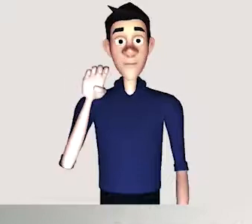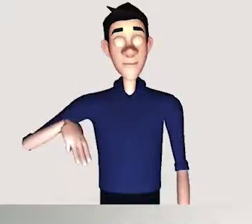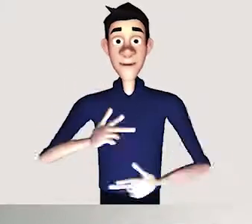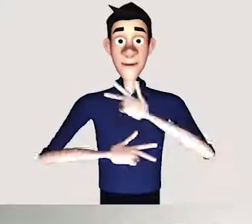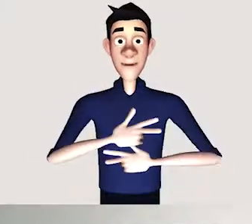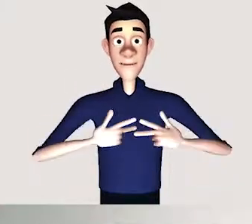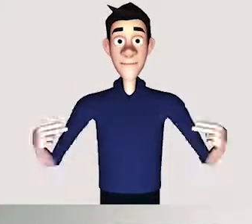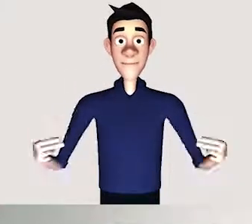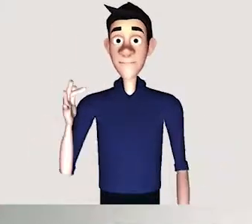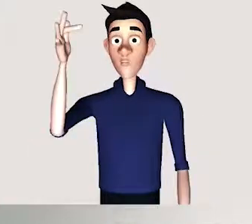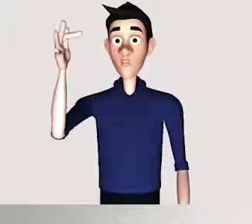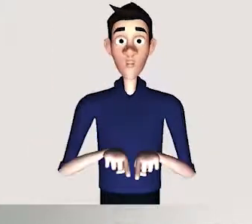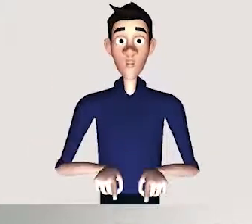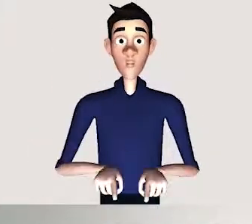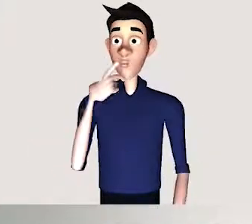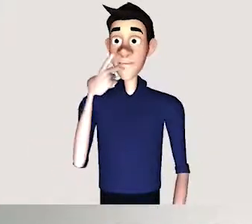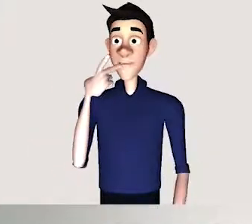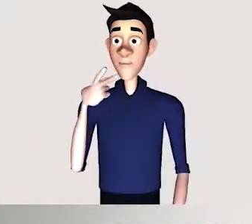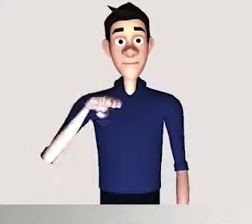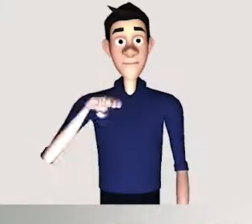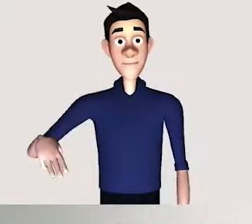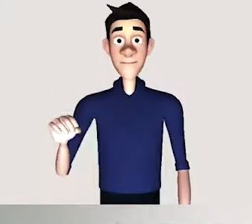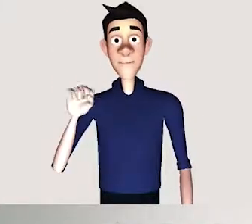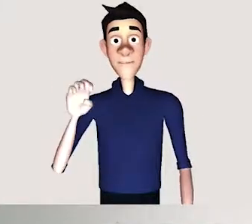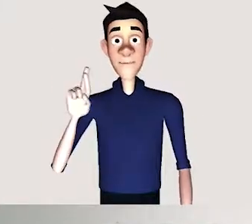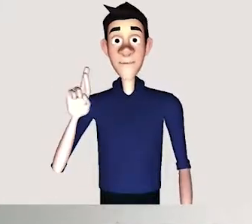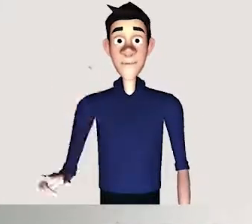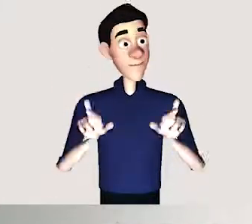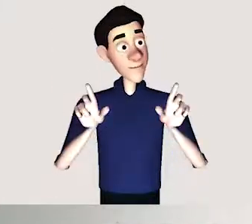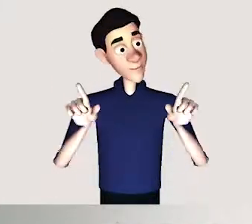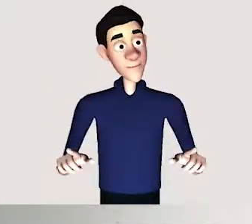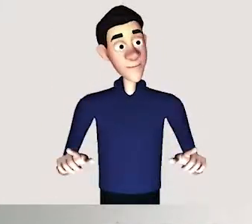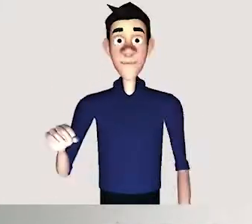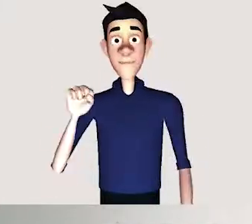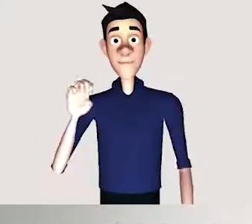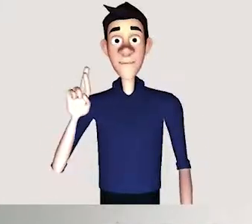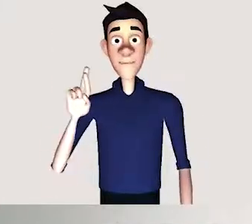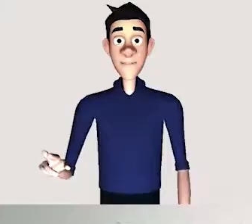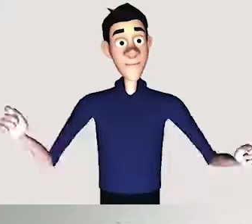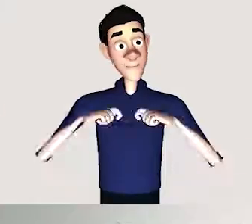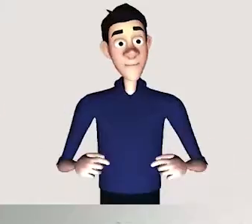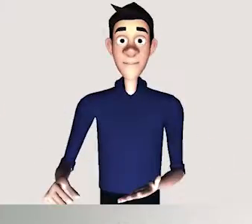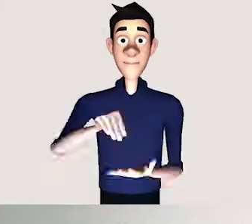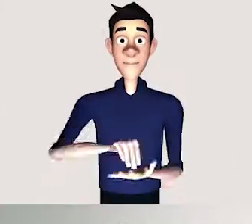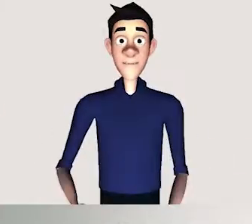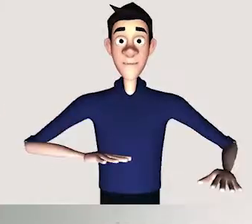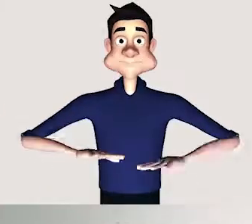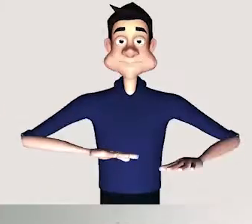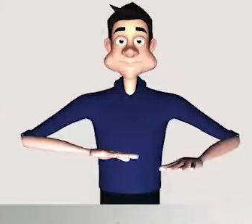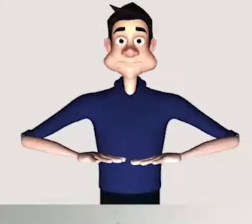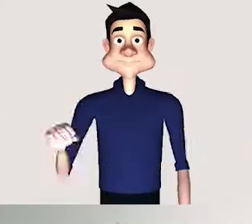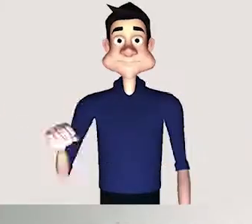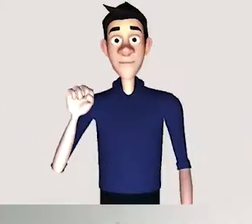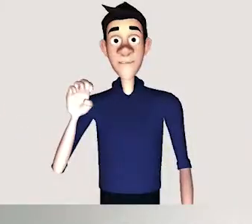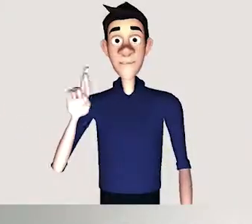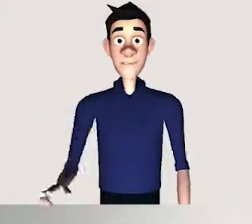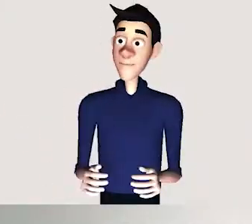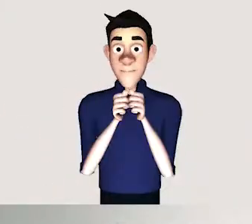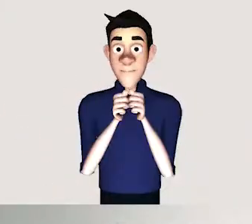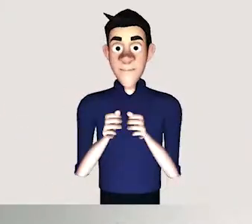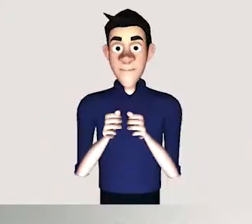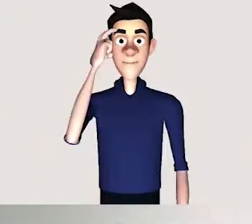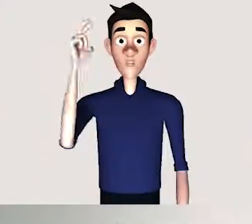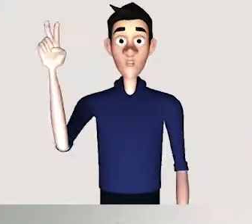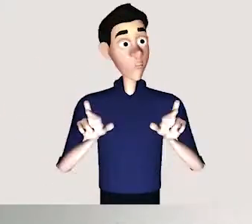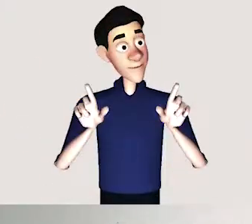articular culturas diferentes. Os museus, portanto, têm essa extraordinária capacidade de articulação